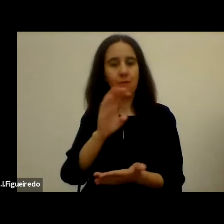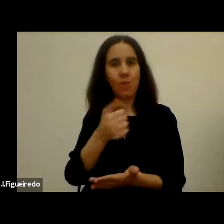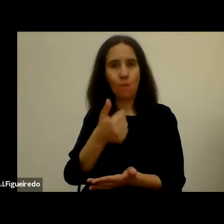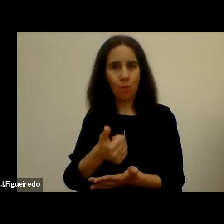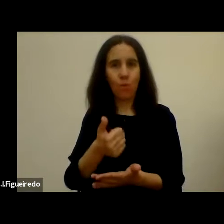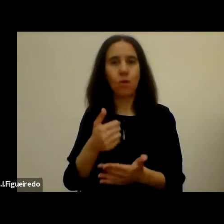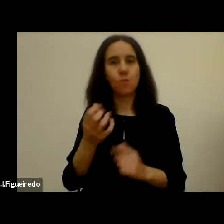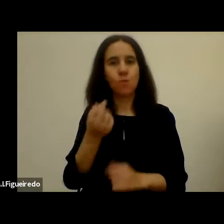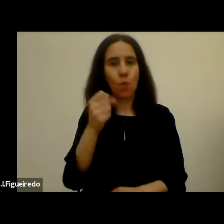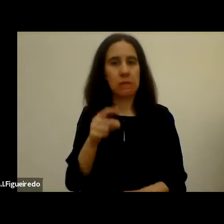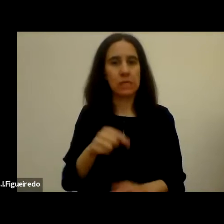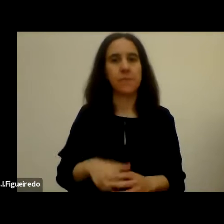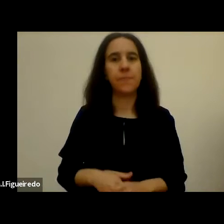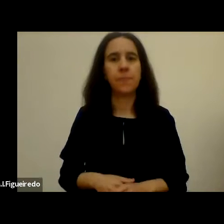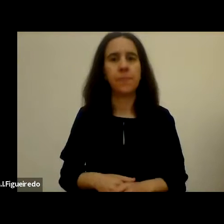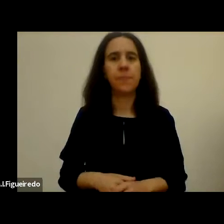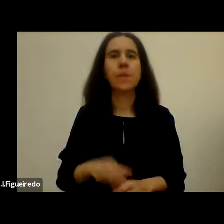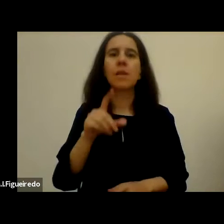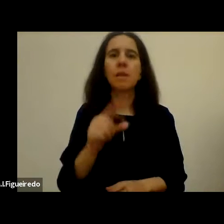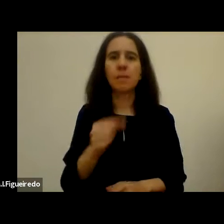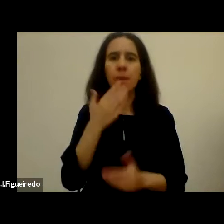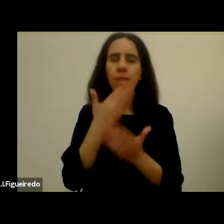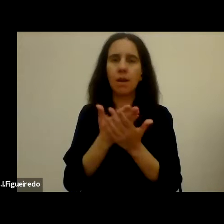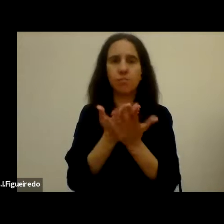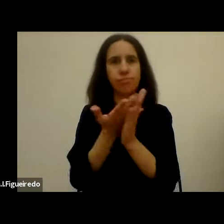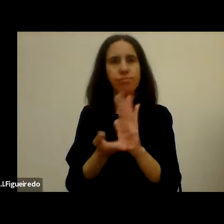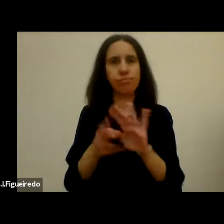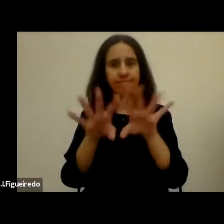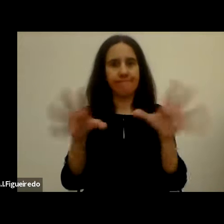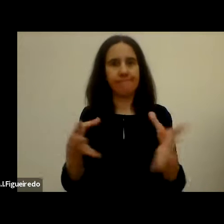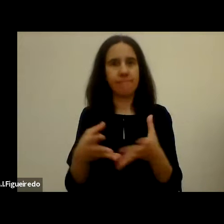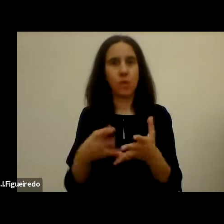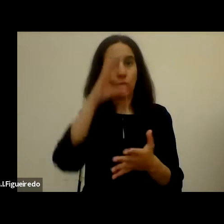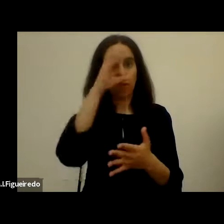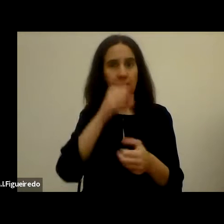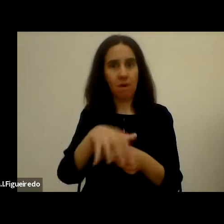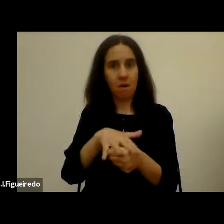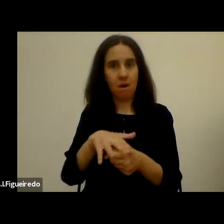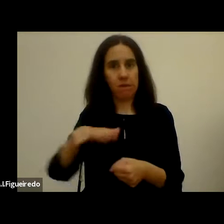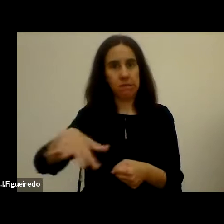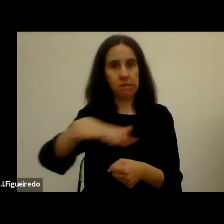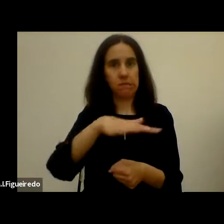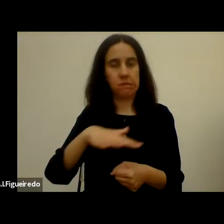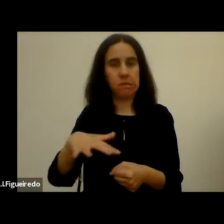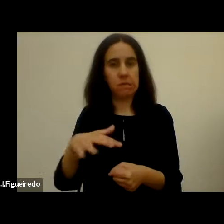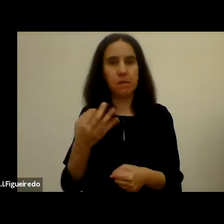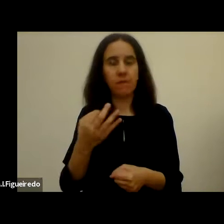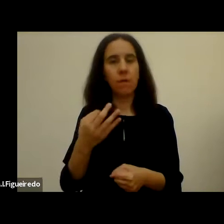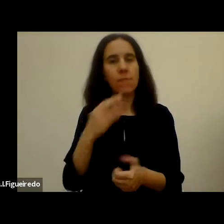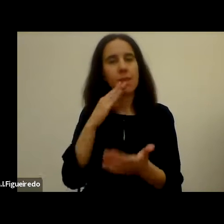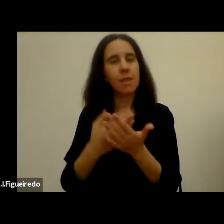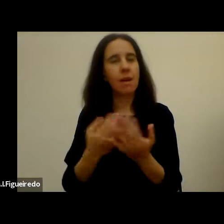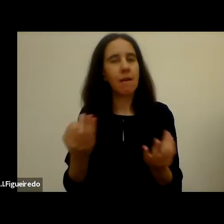o conseguir. A própria vocação transversal desta área governativa pretendeu justamente